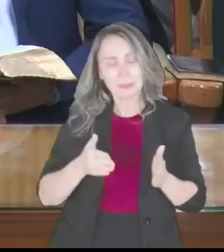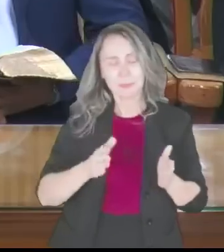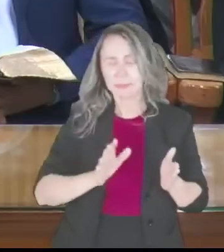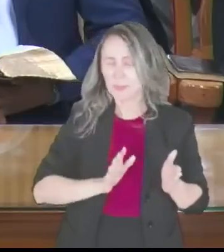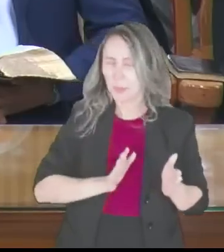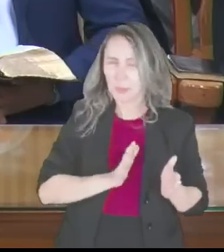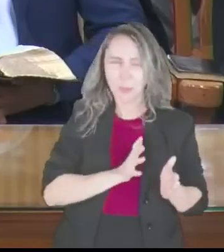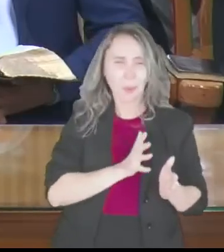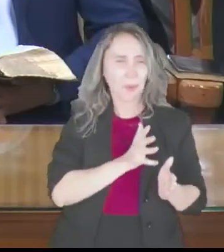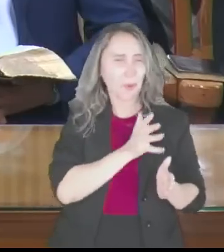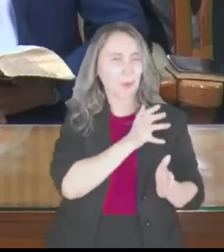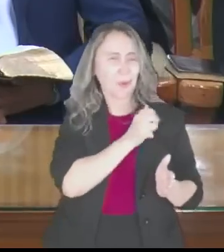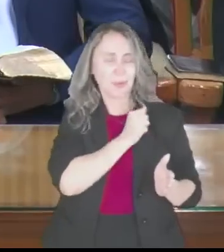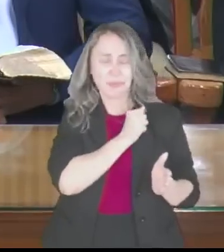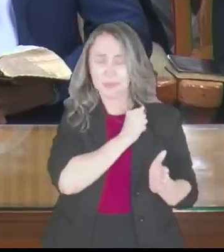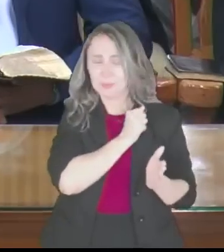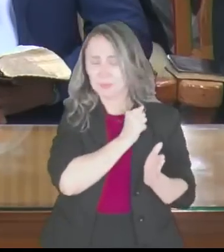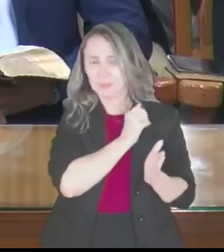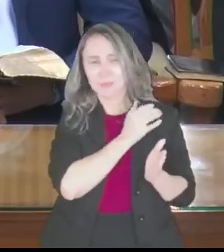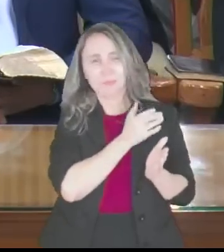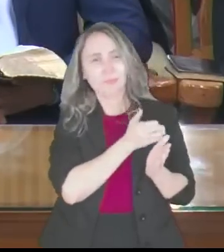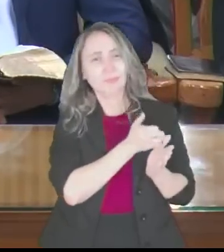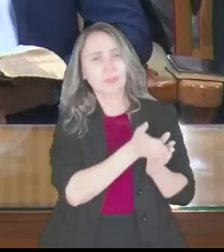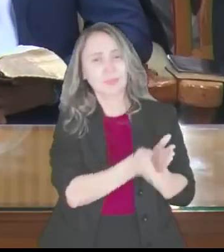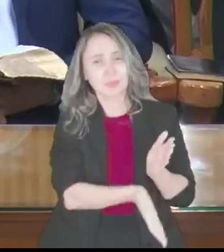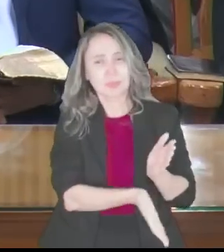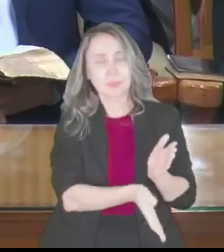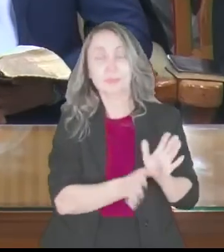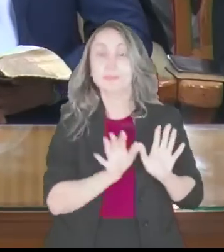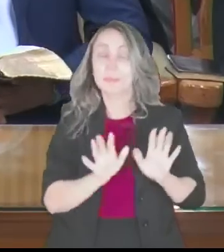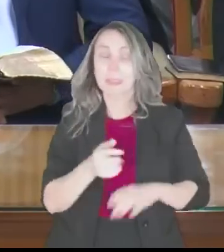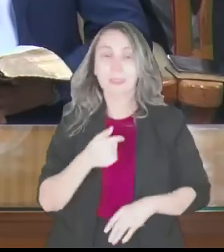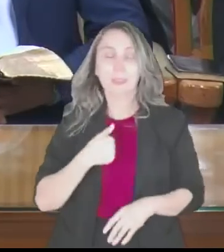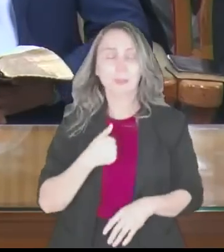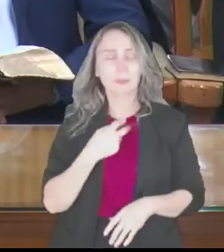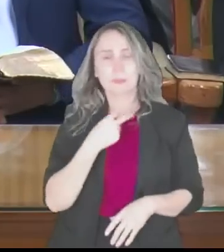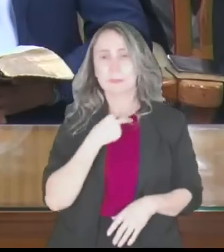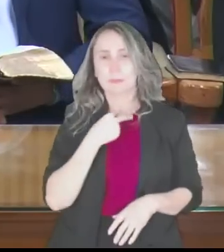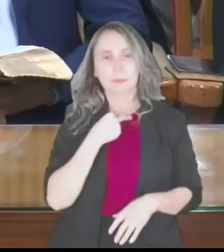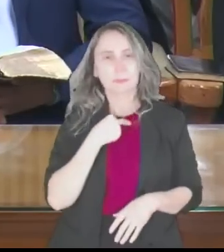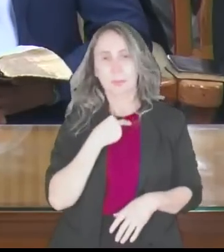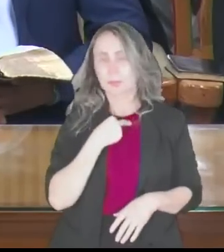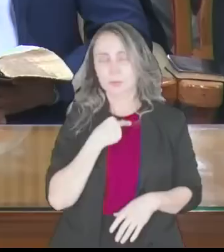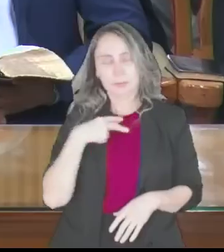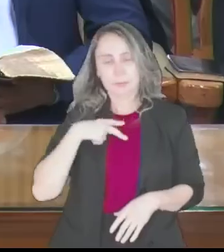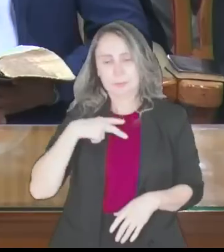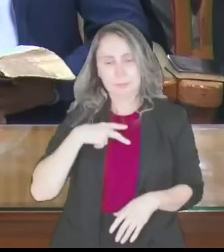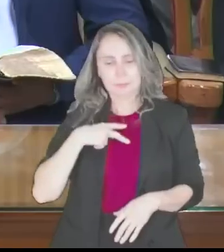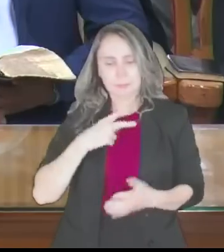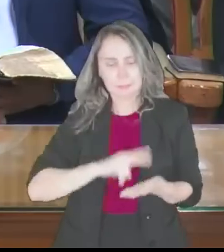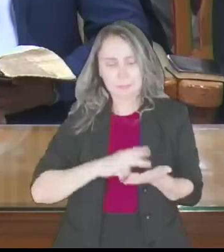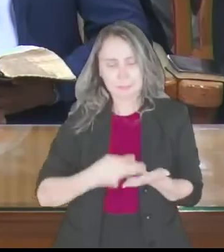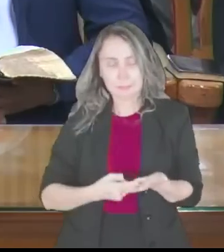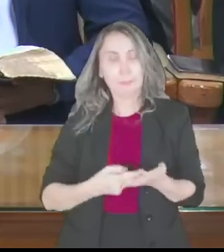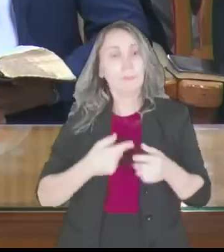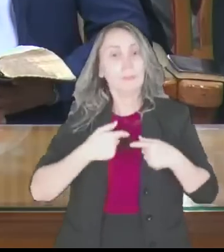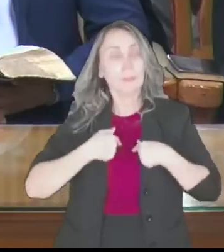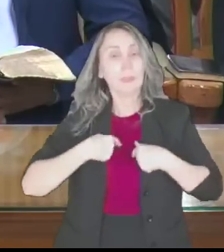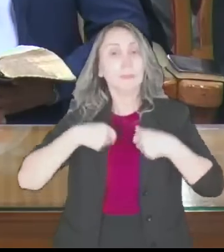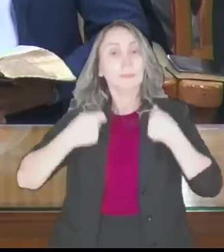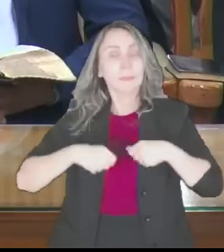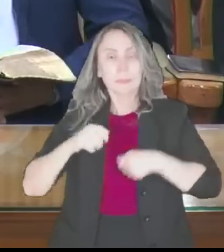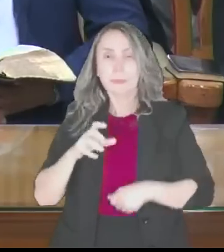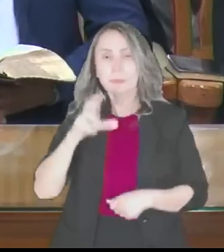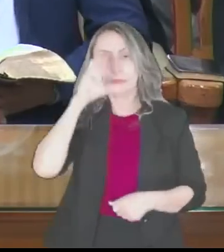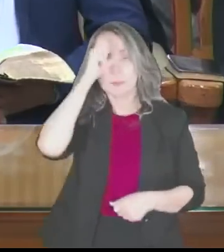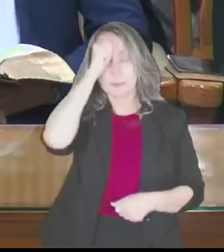Porque fizeram a sua particular. Eu não posso, eu tenho que aprender teologia na casa da minha